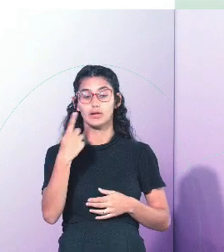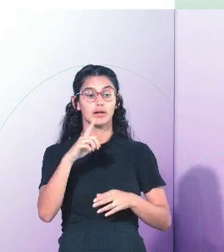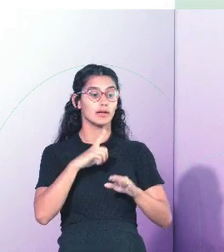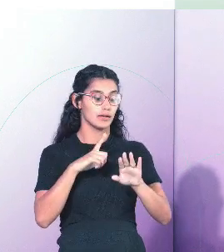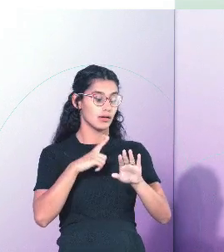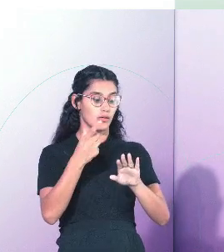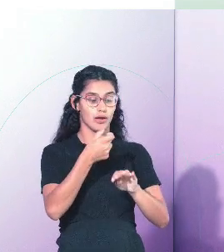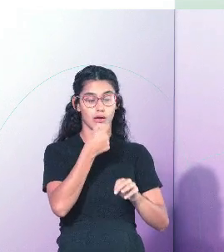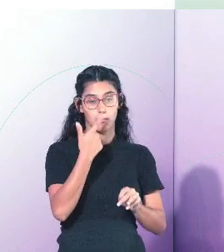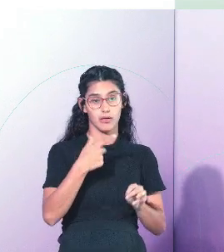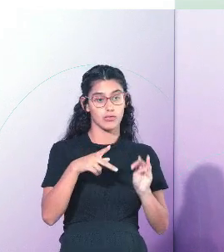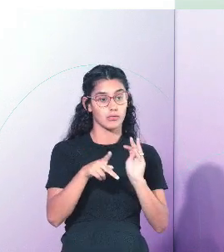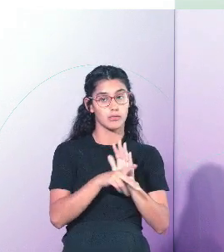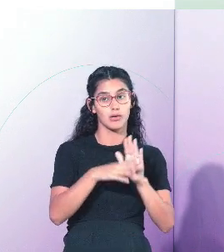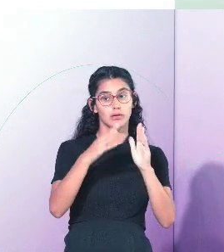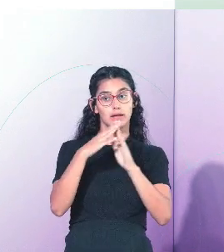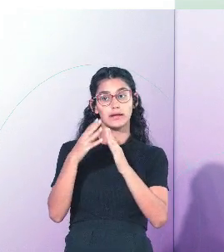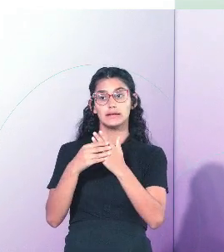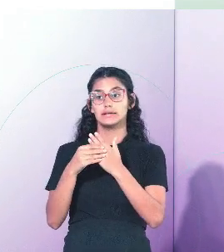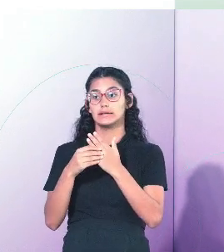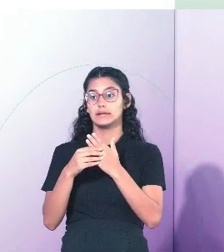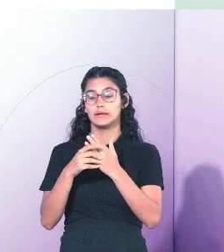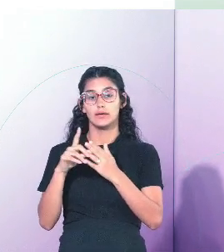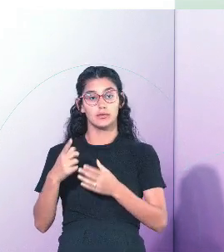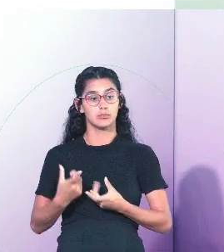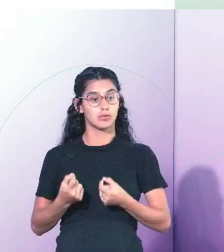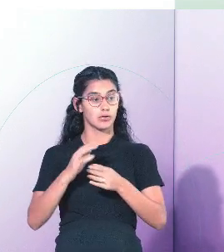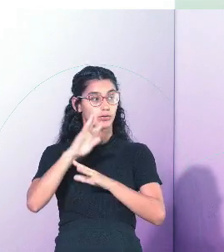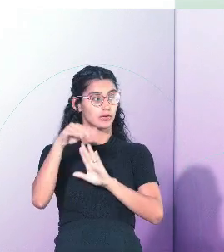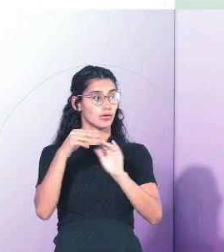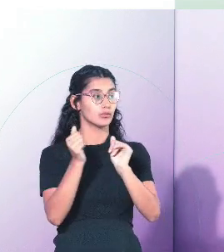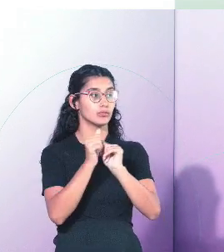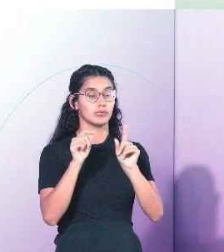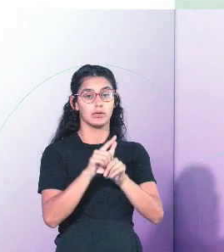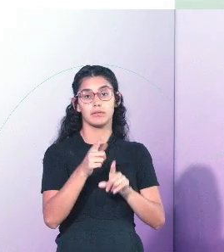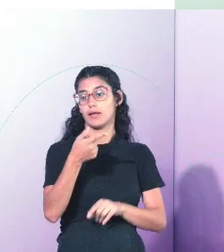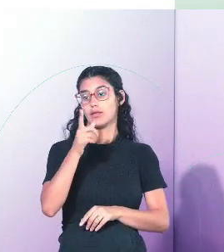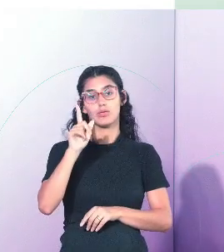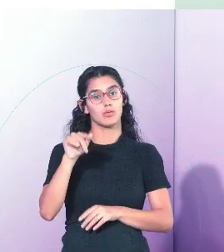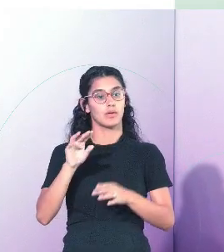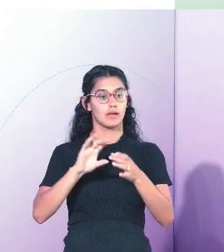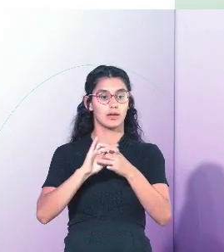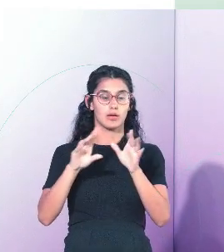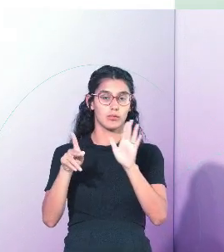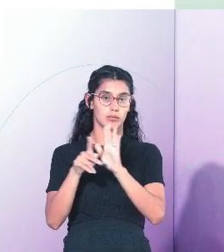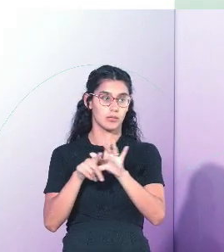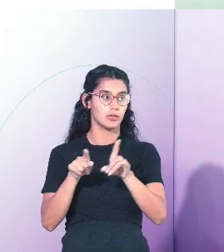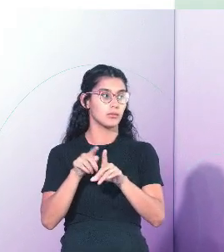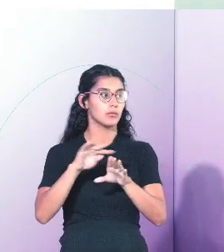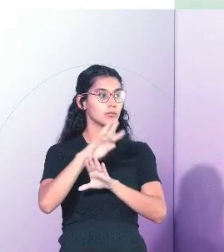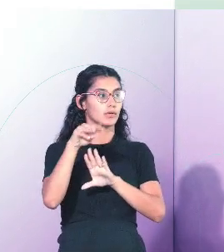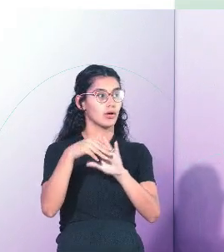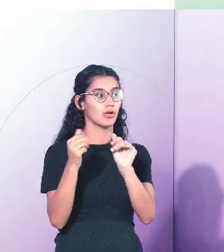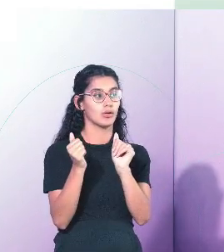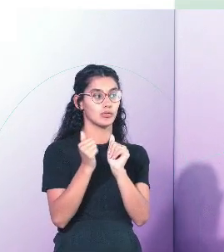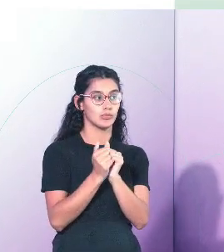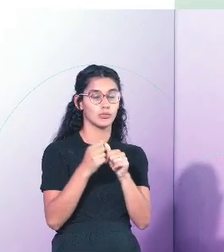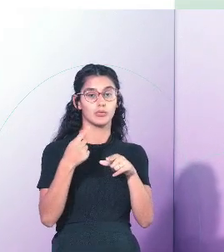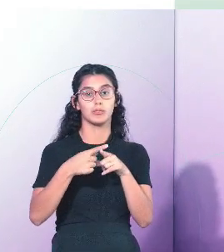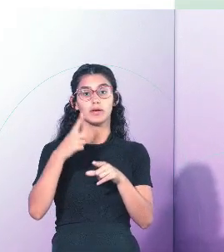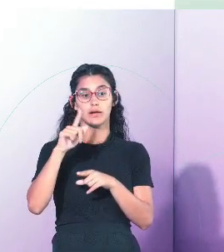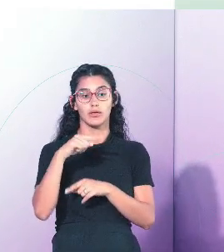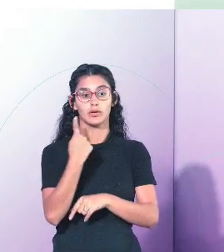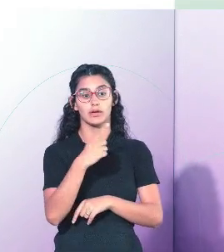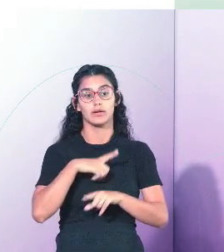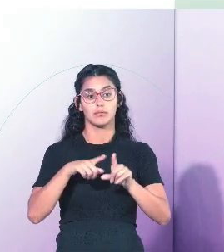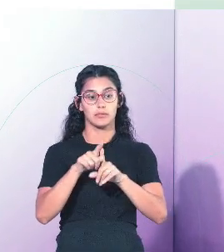um medicamento domiciliar não oncológico incorporado pela Conitec, ele não é automaticamente incorporado no rol, porque entra na